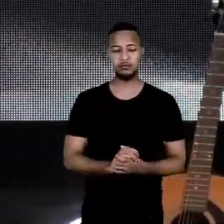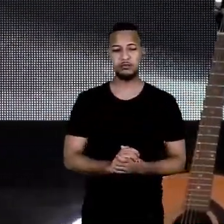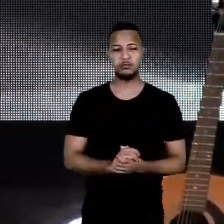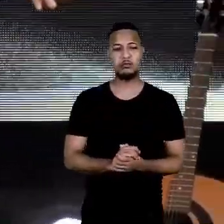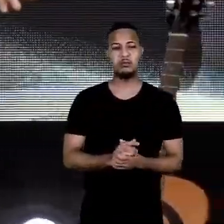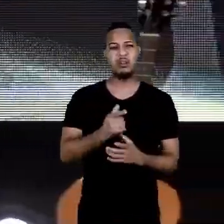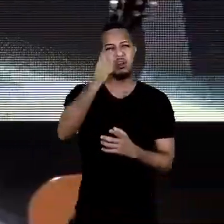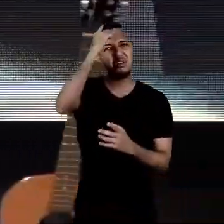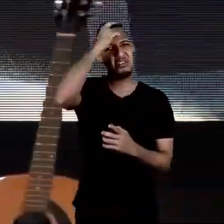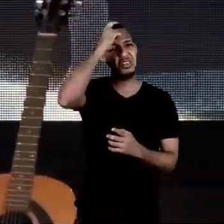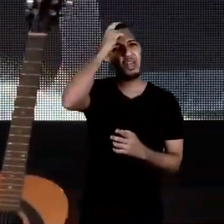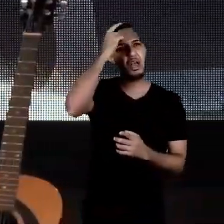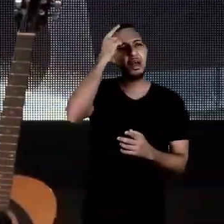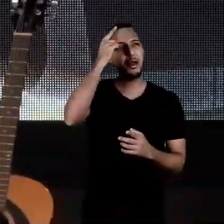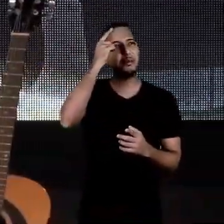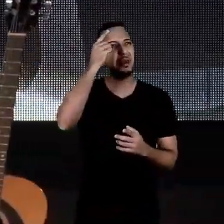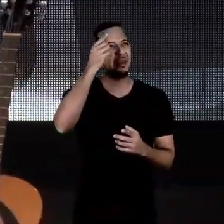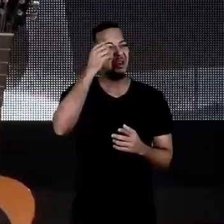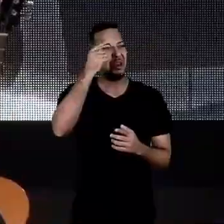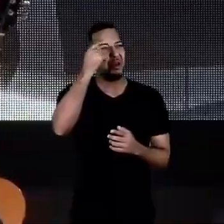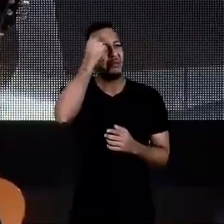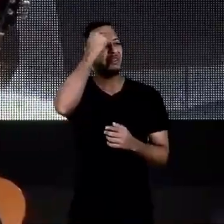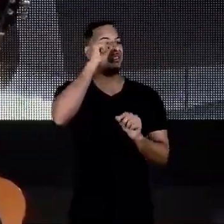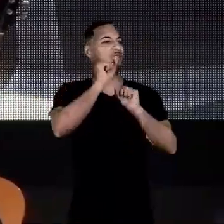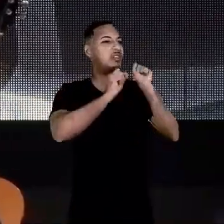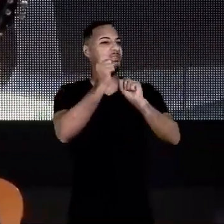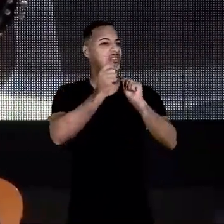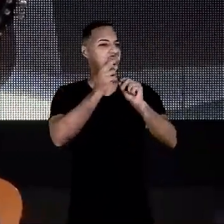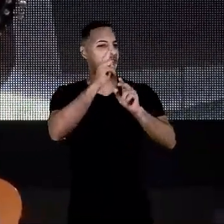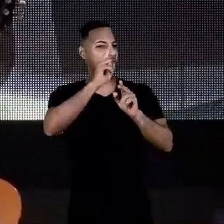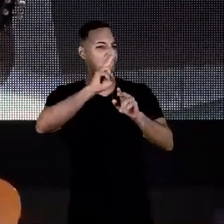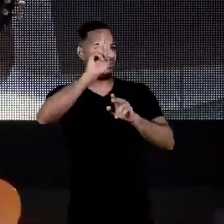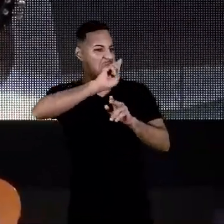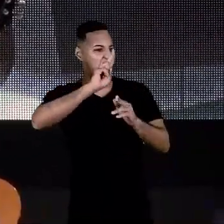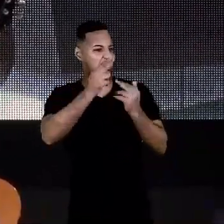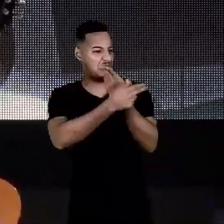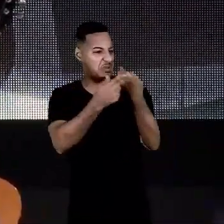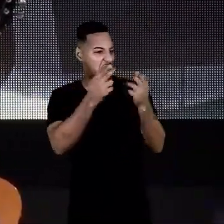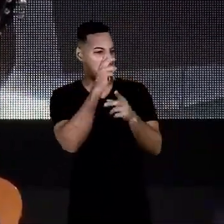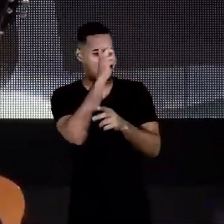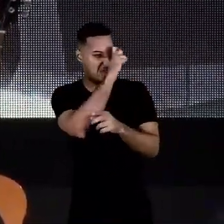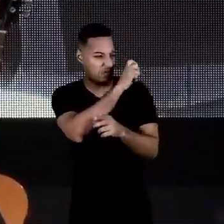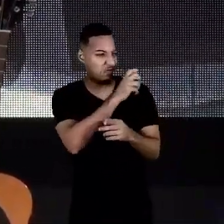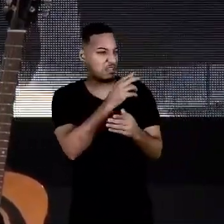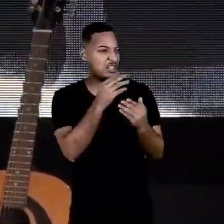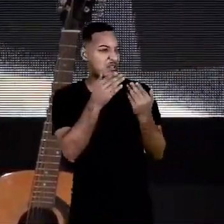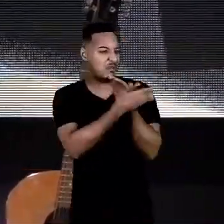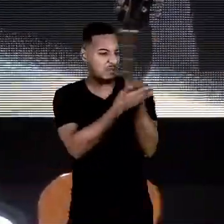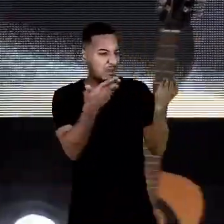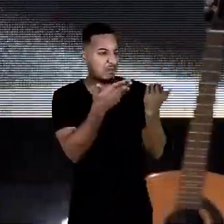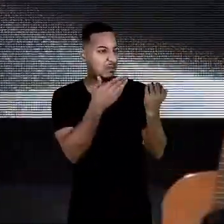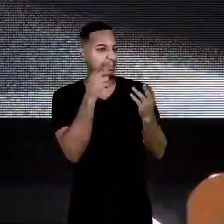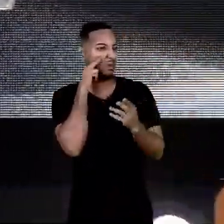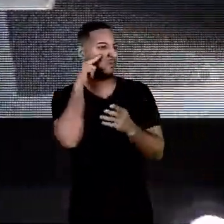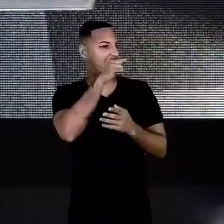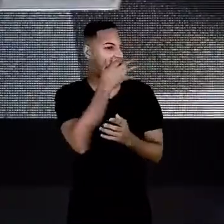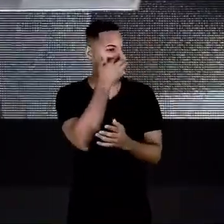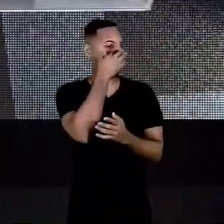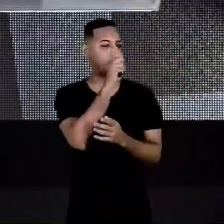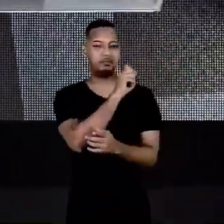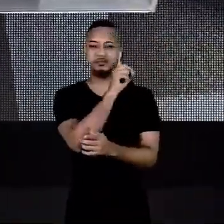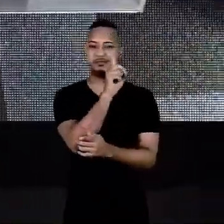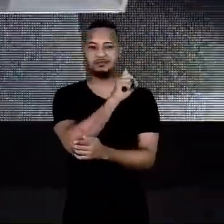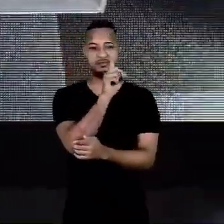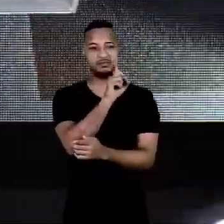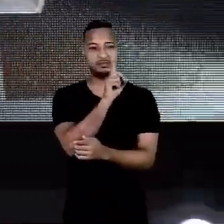vai colocar as coisas difíceis para você seguir? Não. Ele vai colocar algo que aos seus olhos parecem pões,